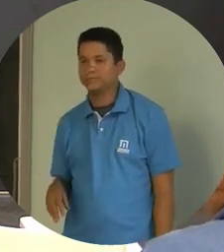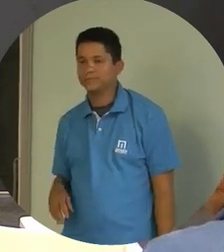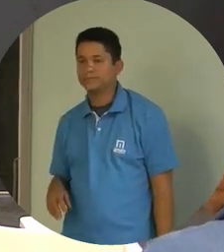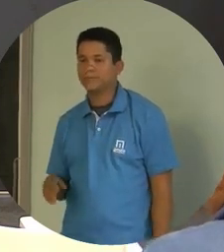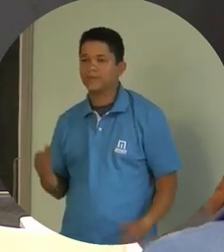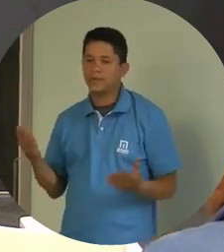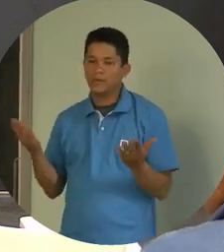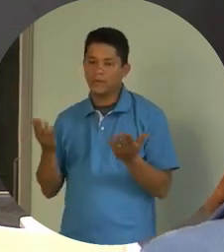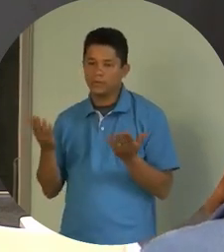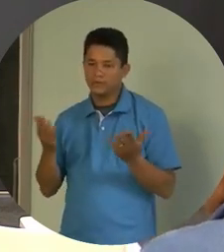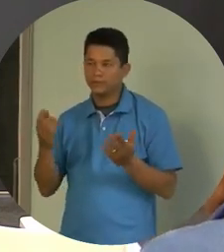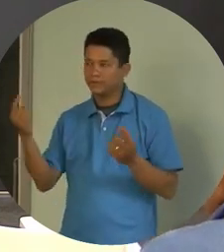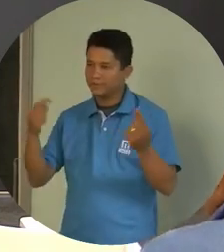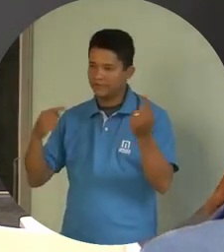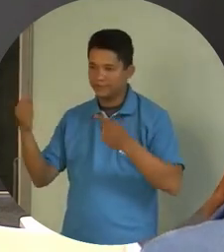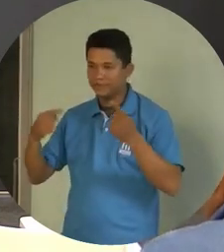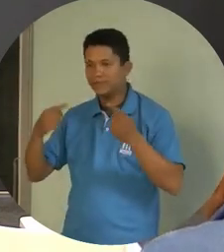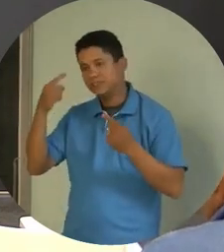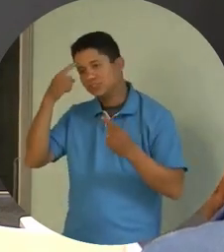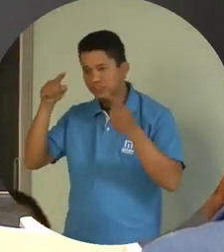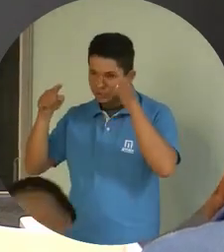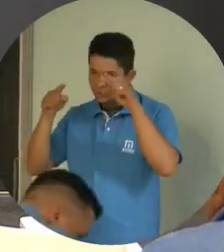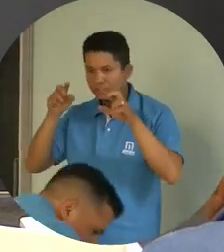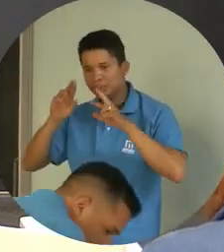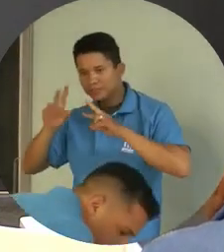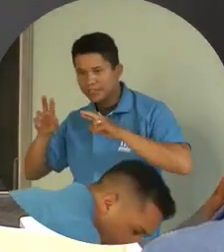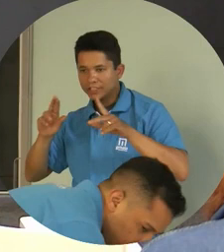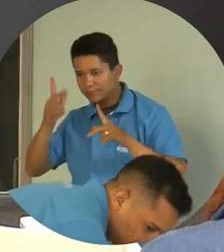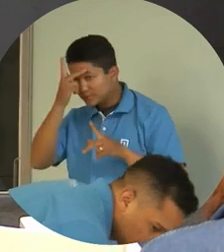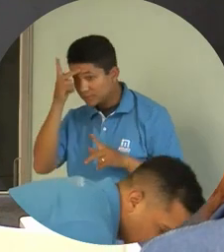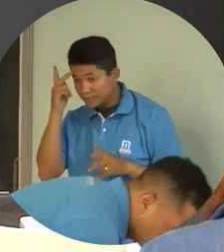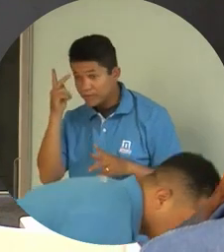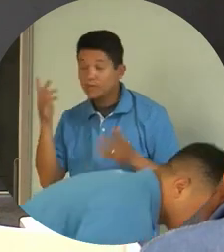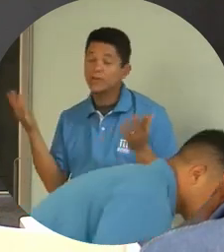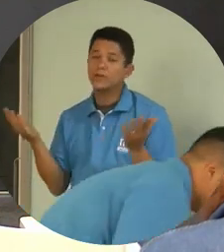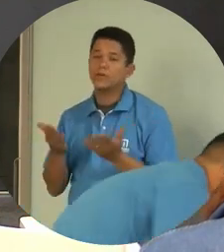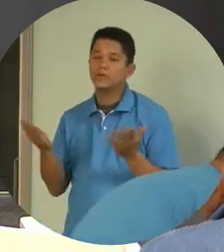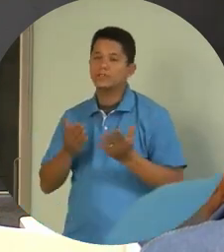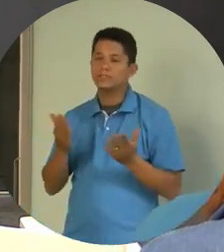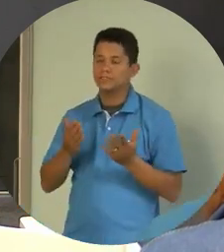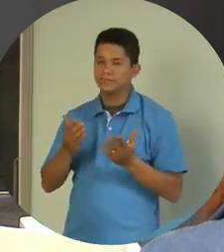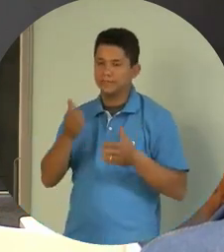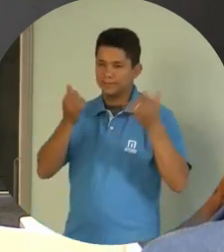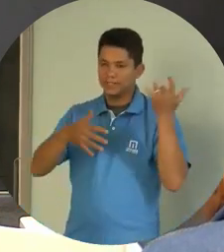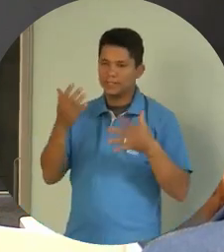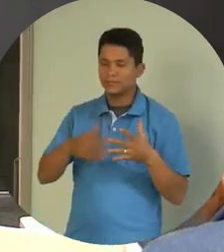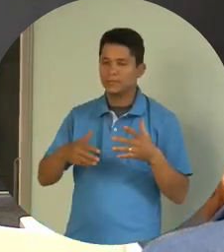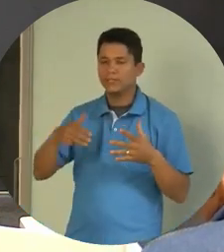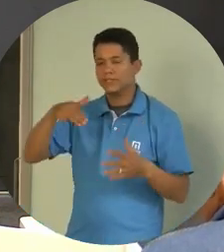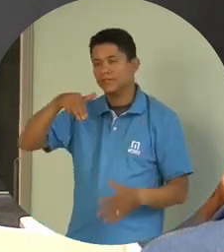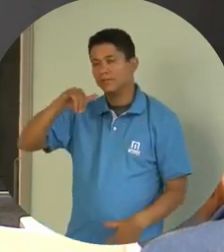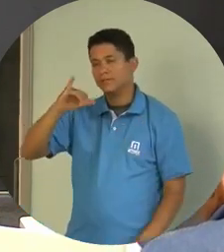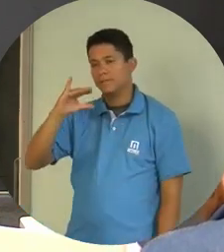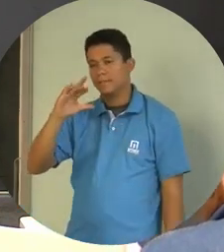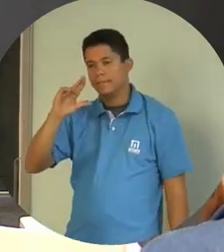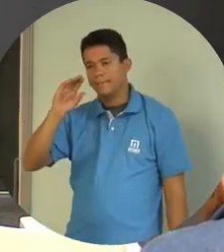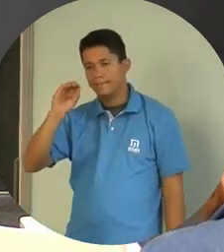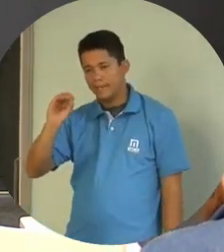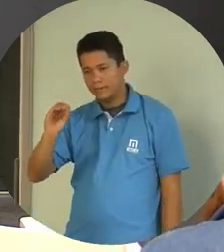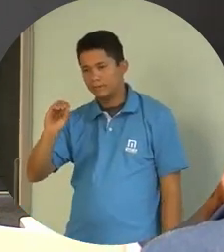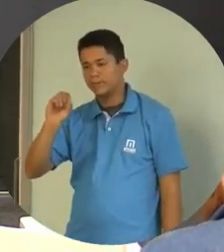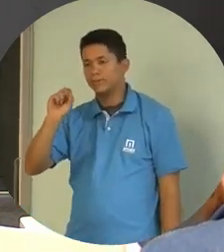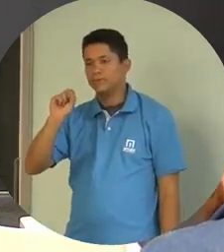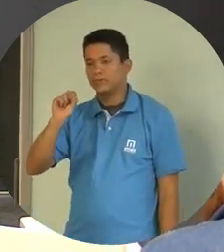hoje a gente vai terminar com a palestra sobre microestacas. Mais uma vez é um